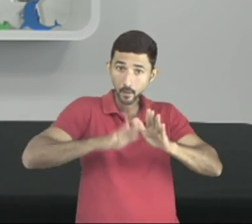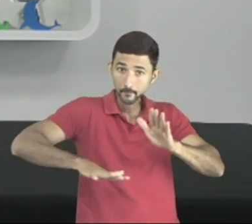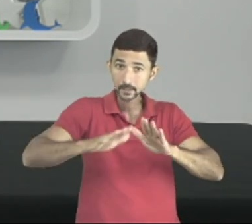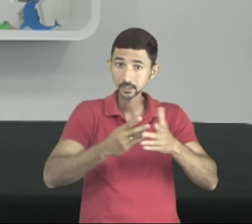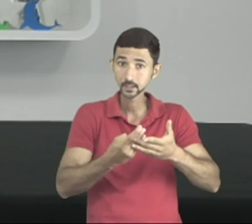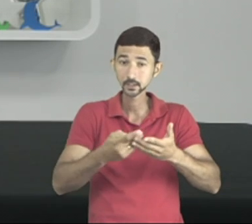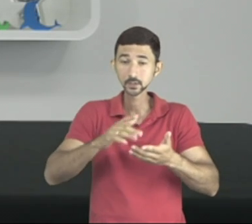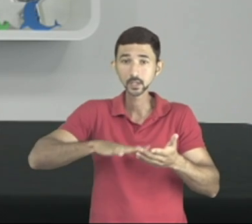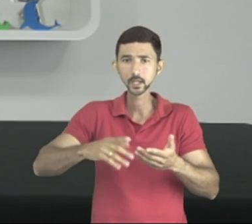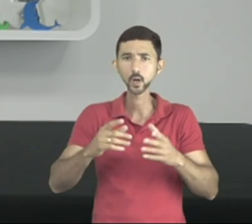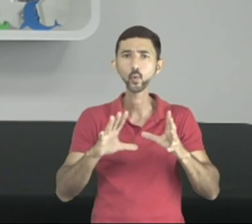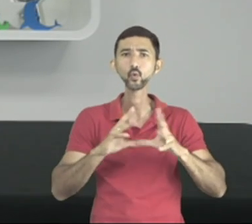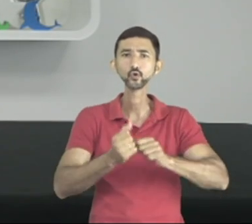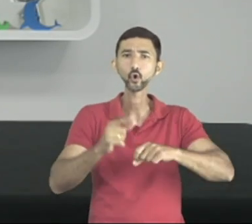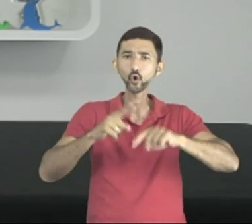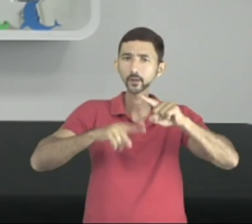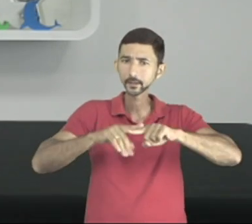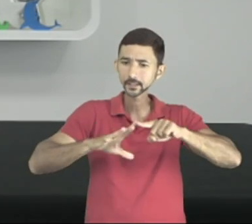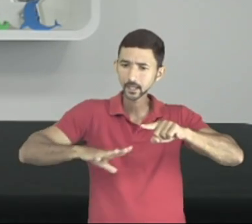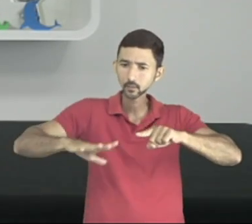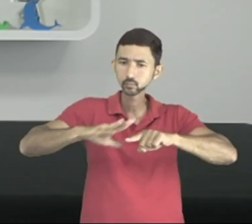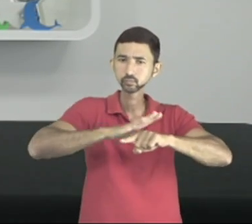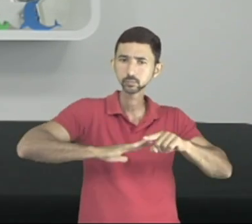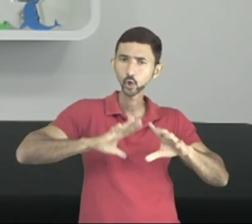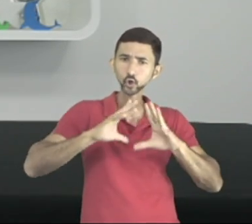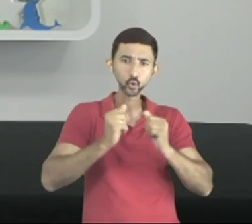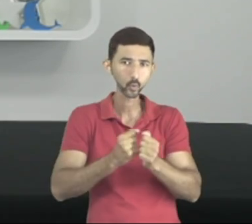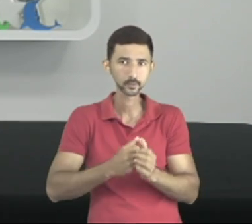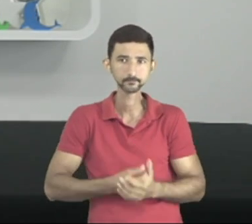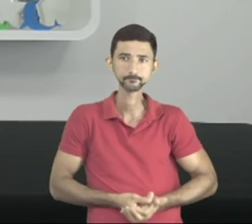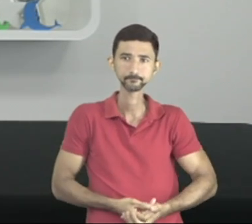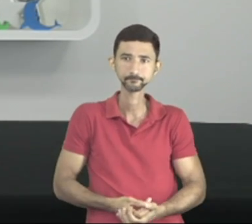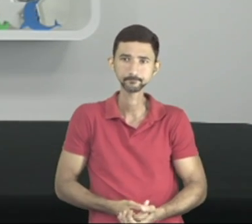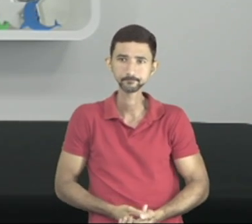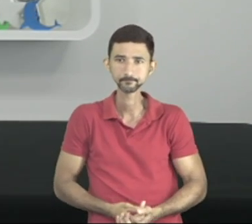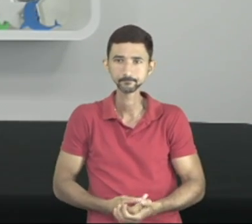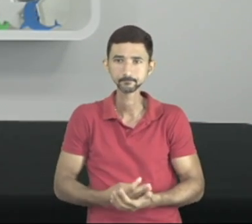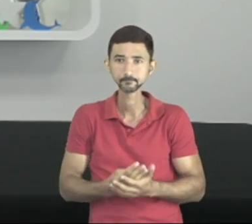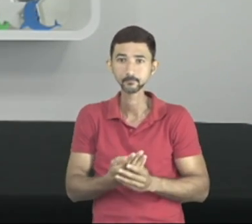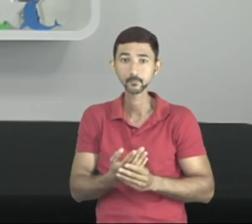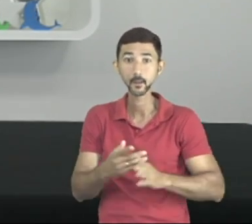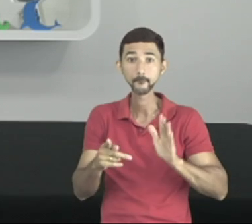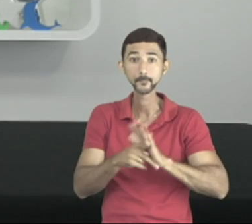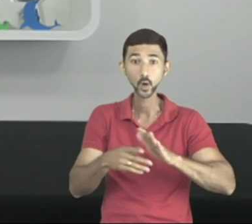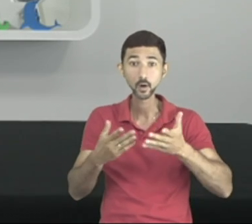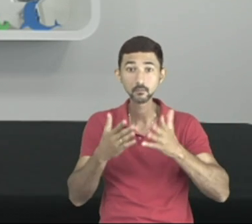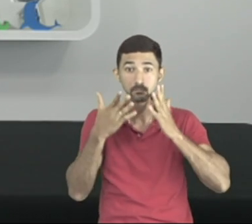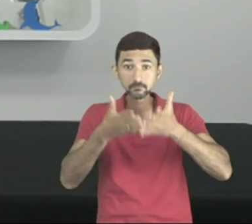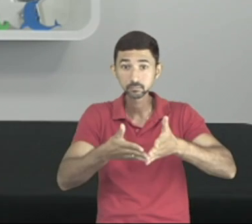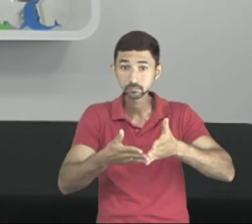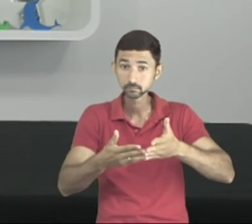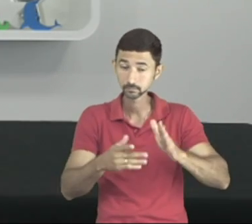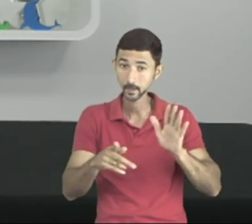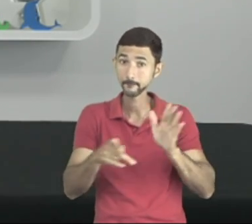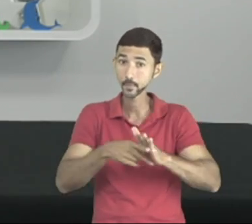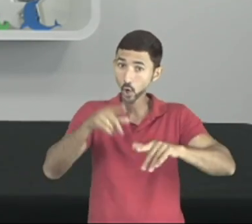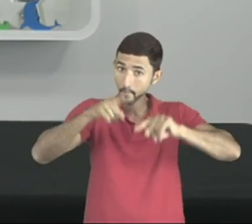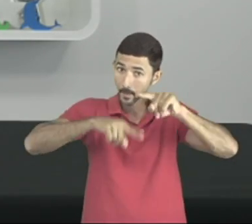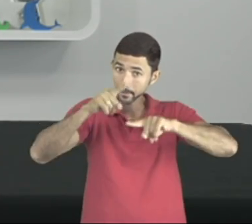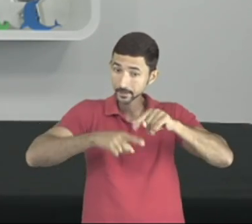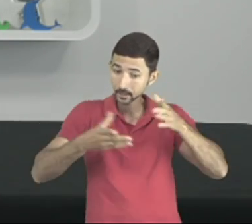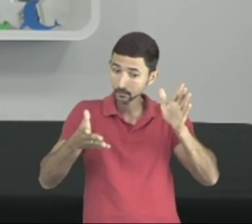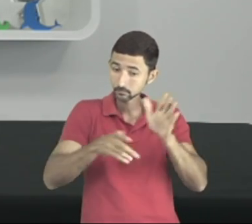estão presentes em todas as matérias, todas. Propriedade específica. São específicas